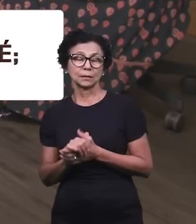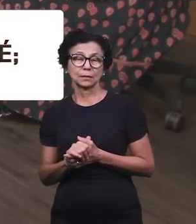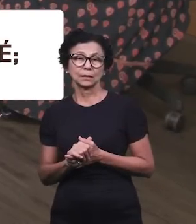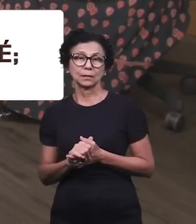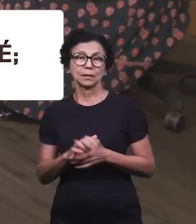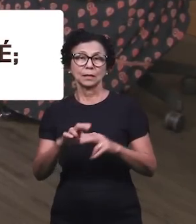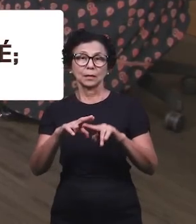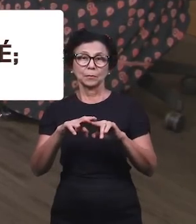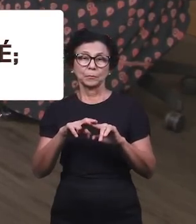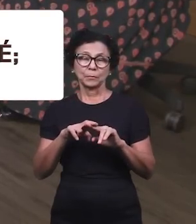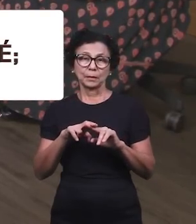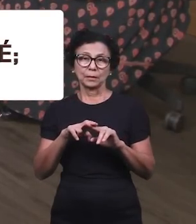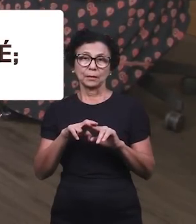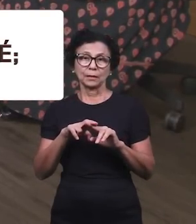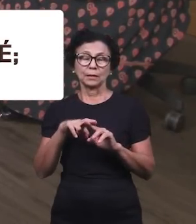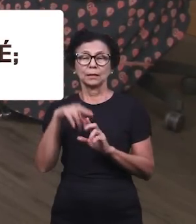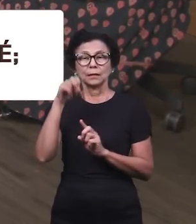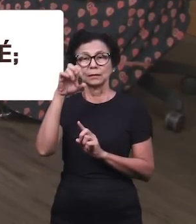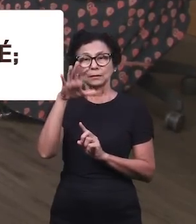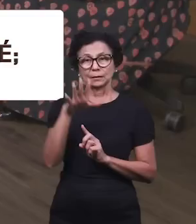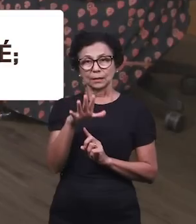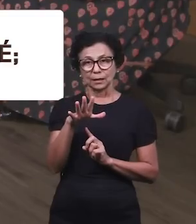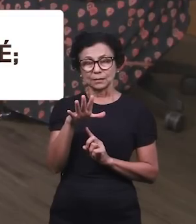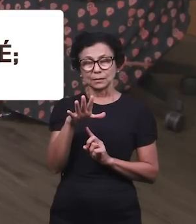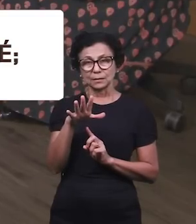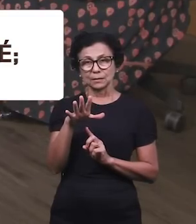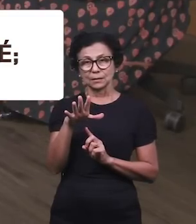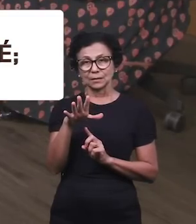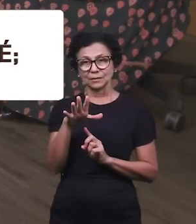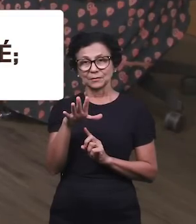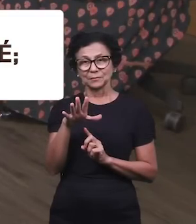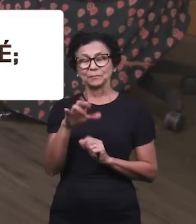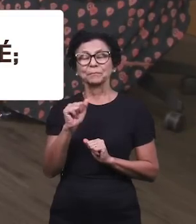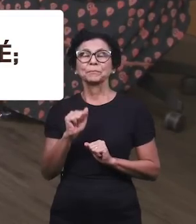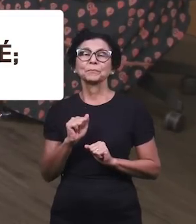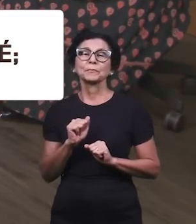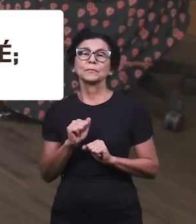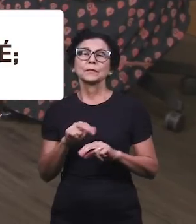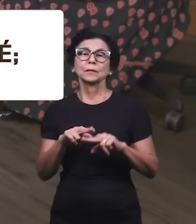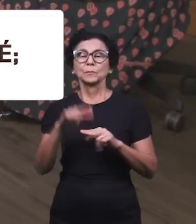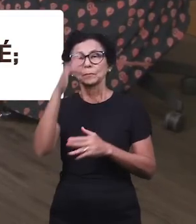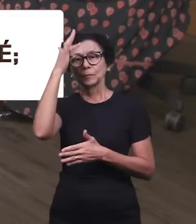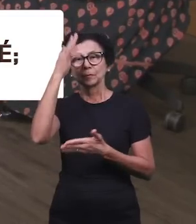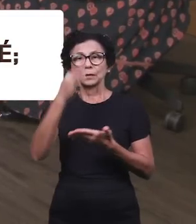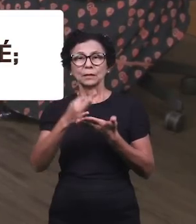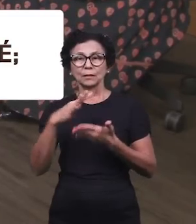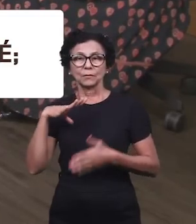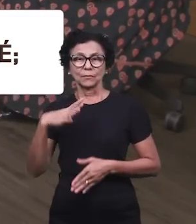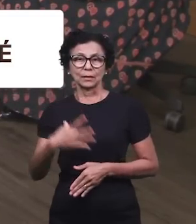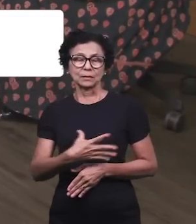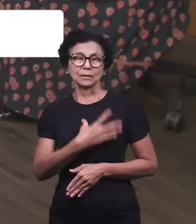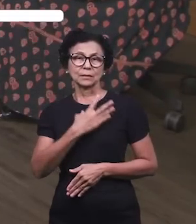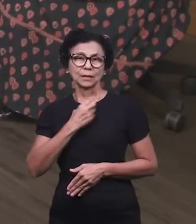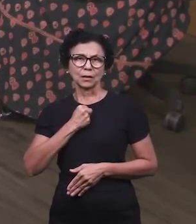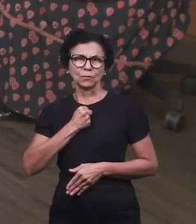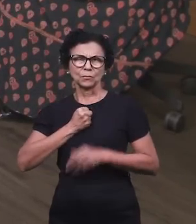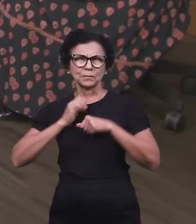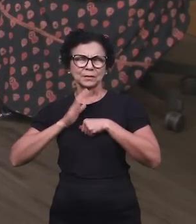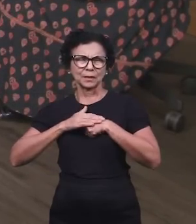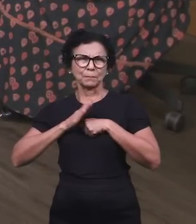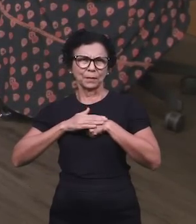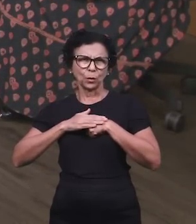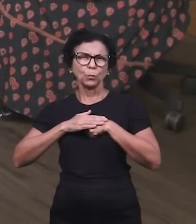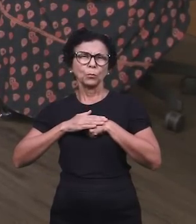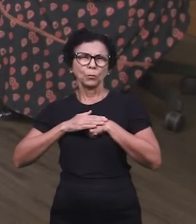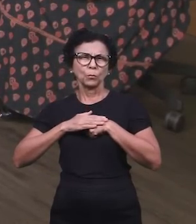fé, e isso não vem de vós, É dom é de Deus. dom de Deus. Então, a partir daí, a gente começa a ver a alegria